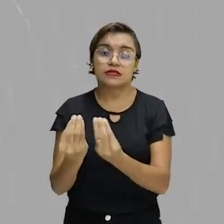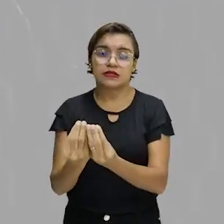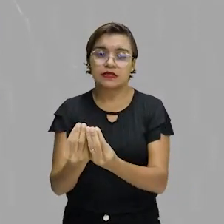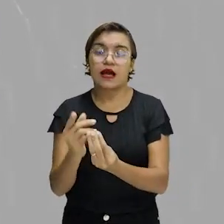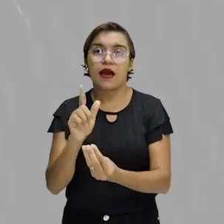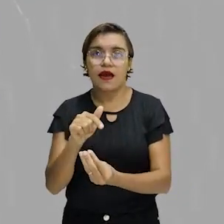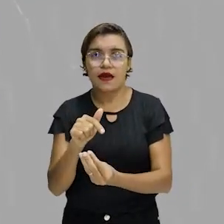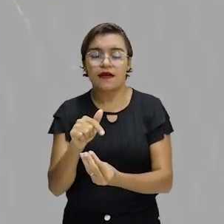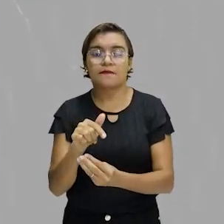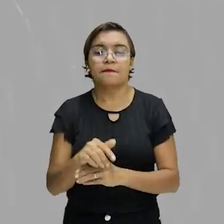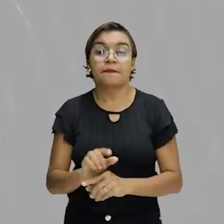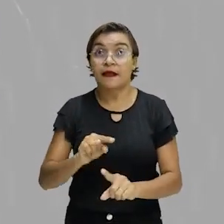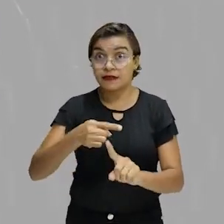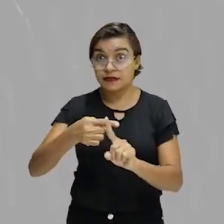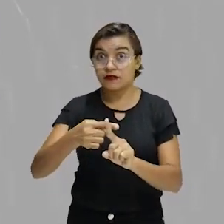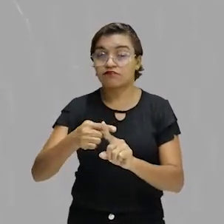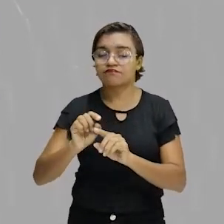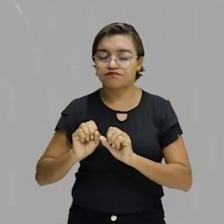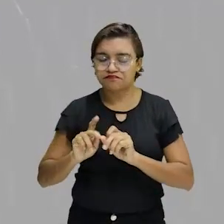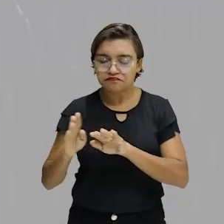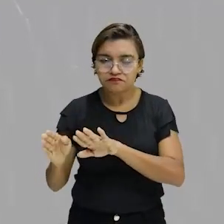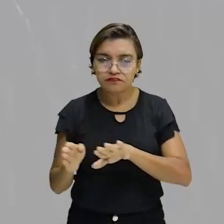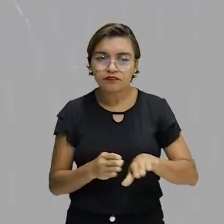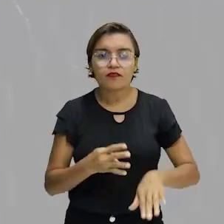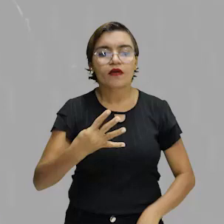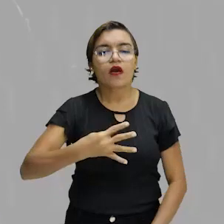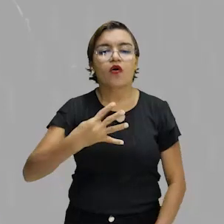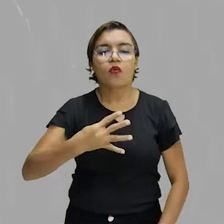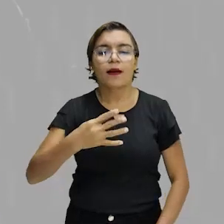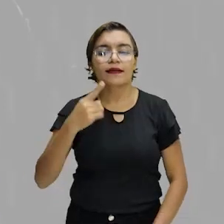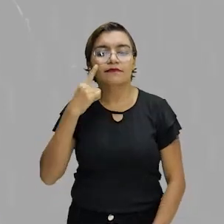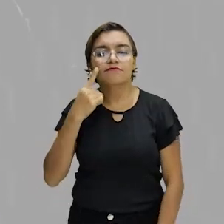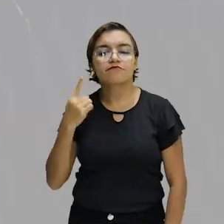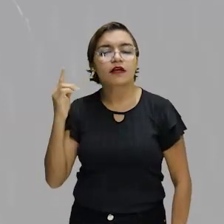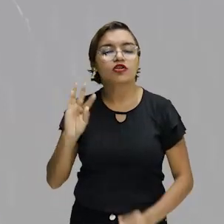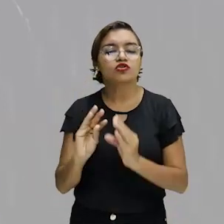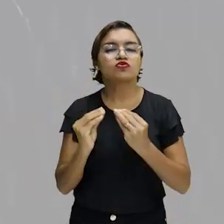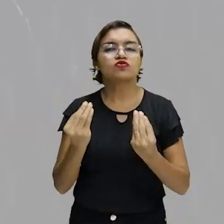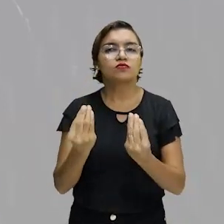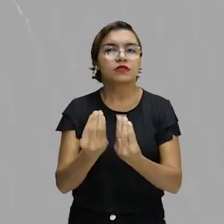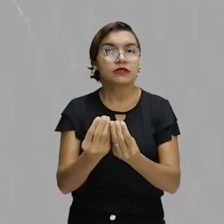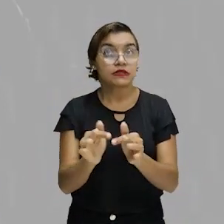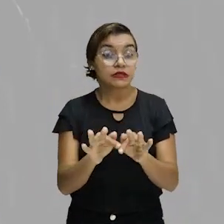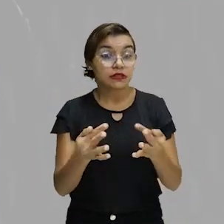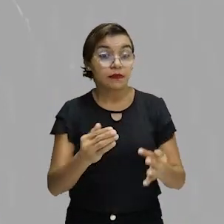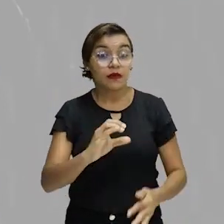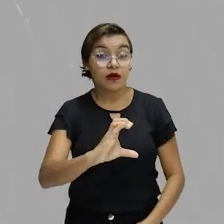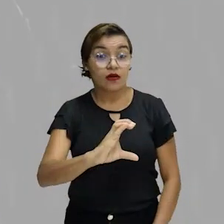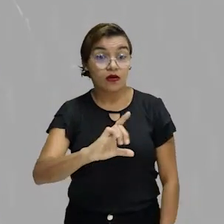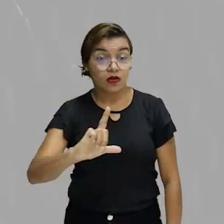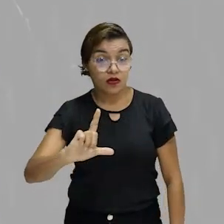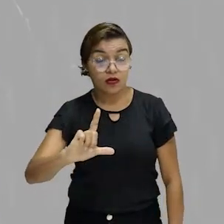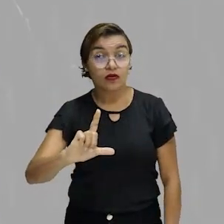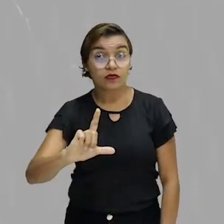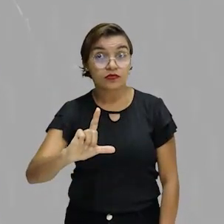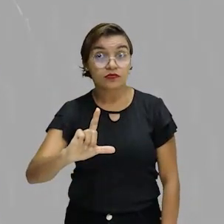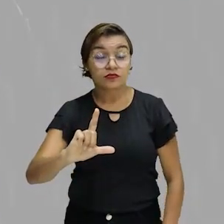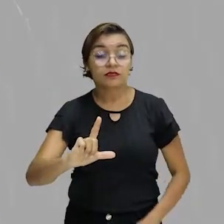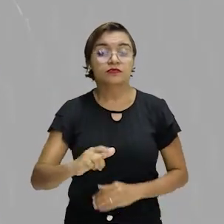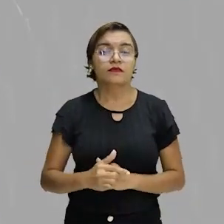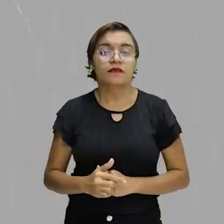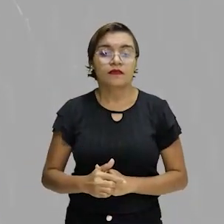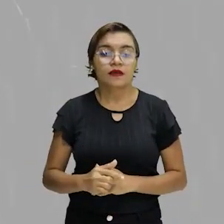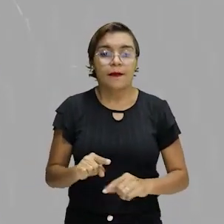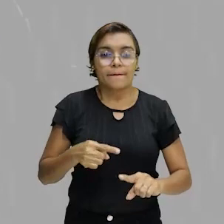adição quarto tipo Olha só eu tenho uma substância simples que é o cloro gás cloro